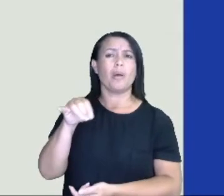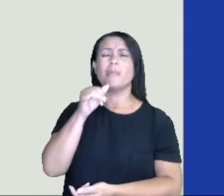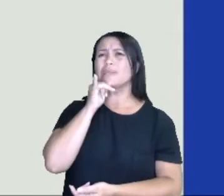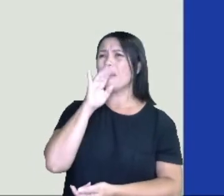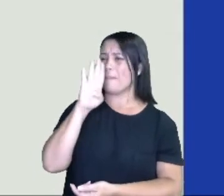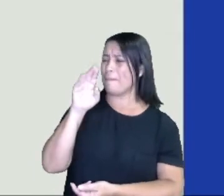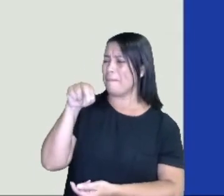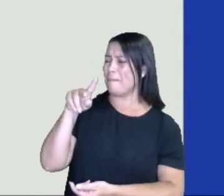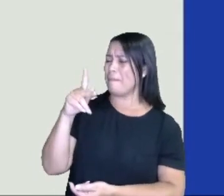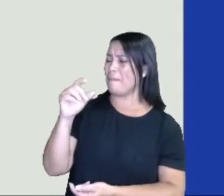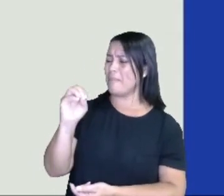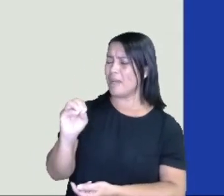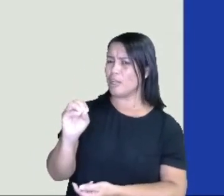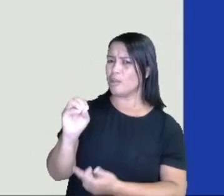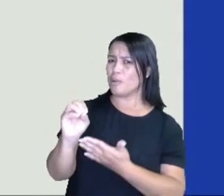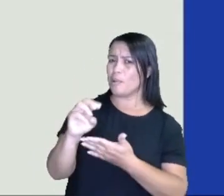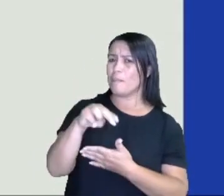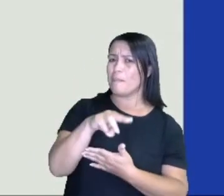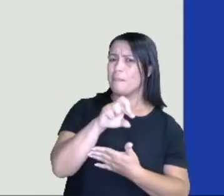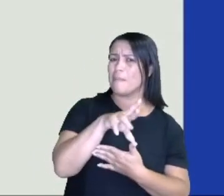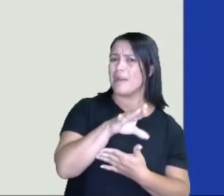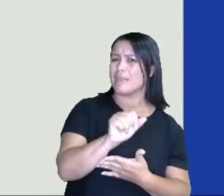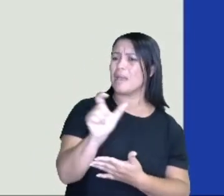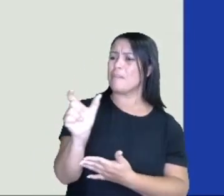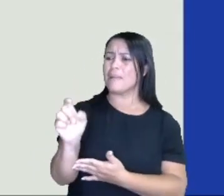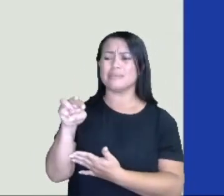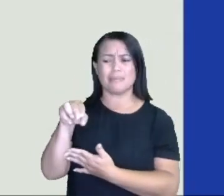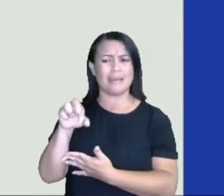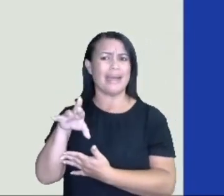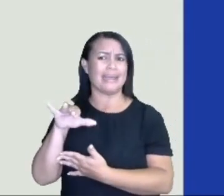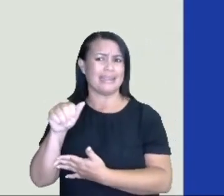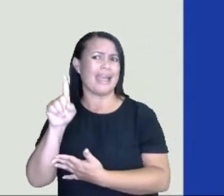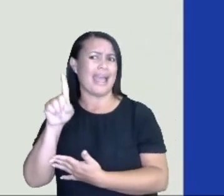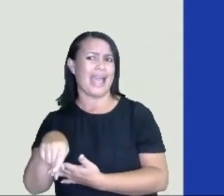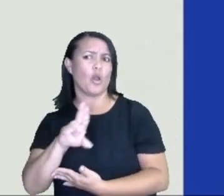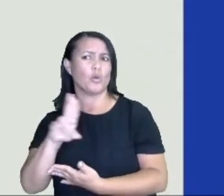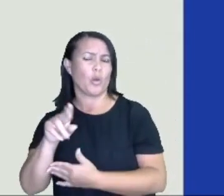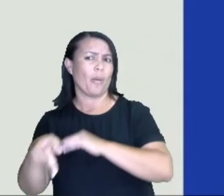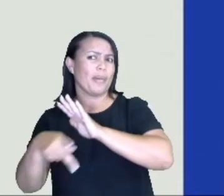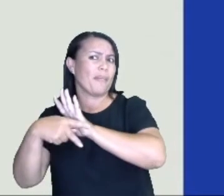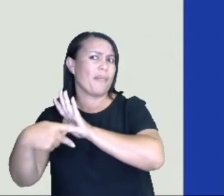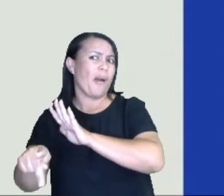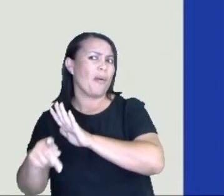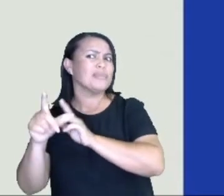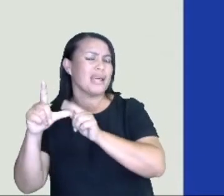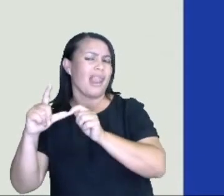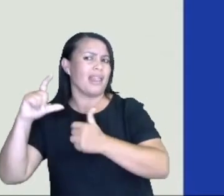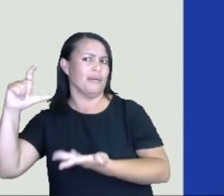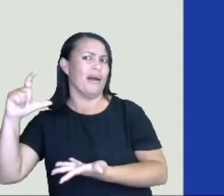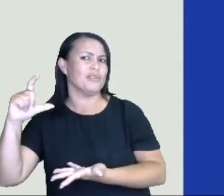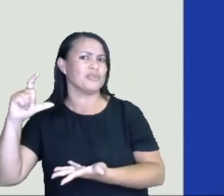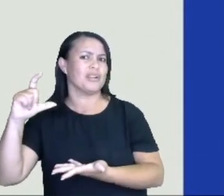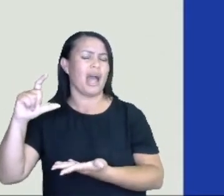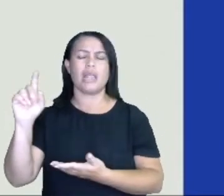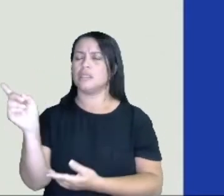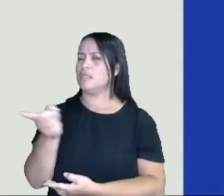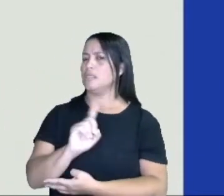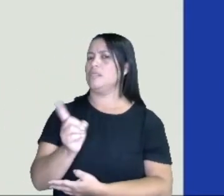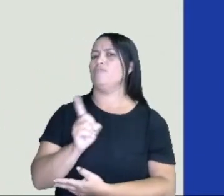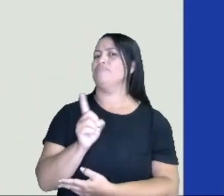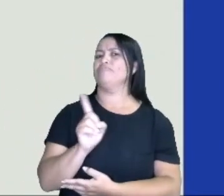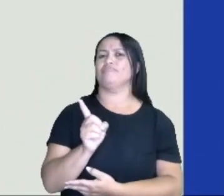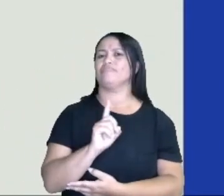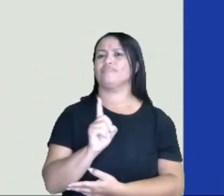Mas, professor, Maria é um nome próprio. Vai ter aluno que vai dizer assim, Maria é um nome próprio, se escreve com a letra maiúscula.